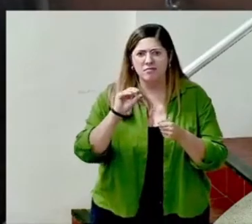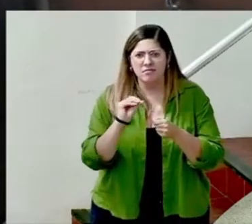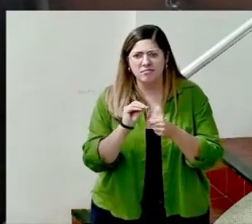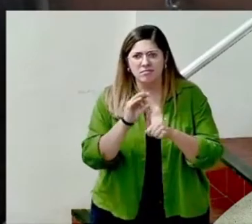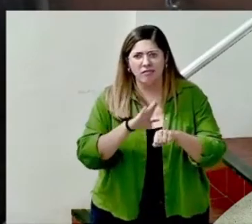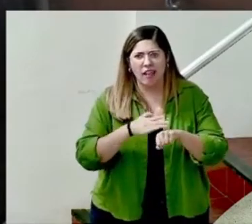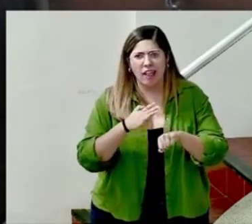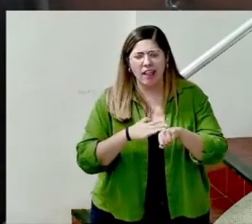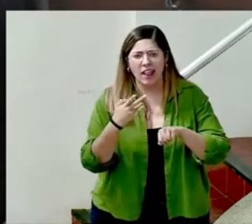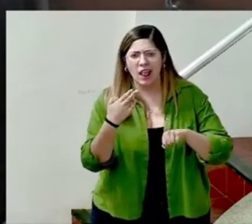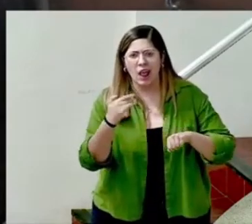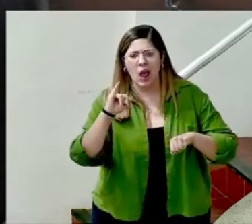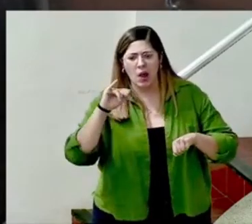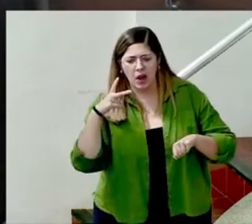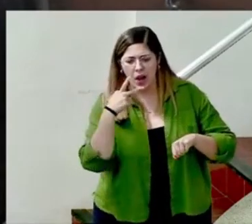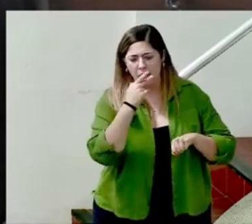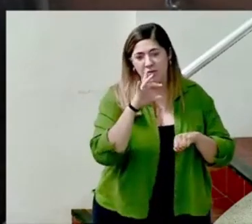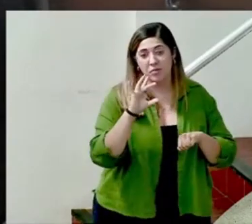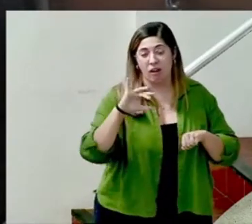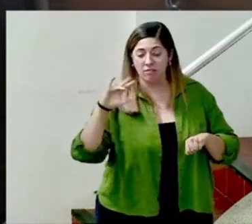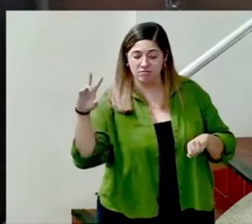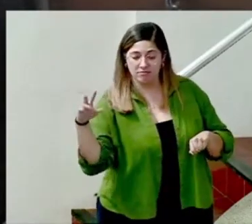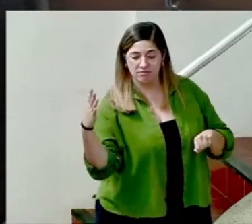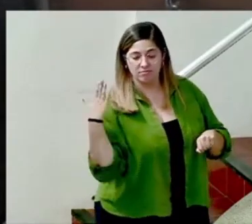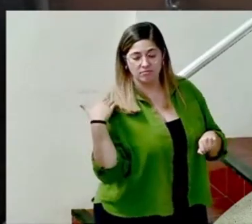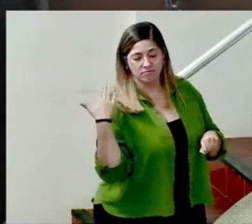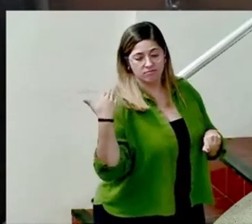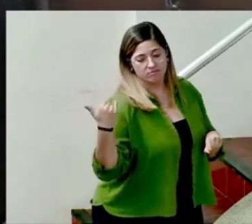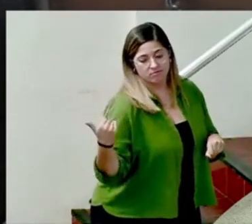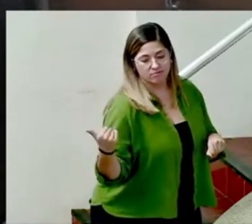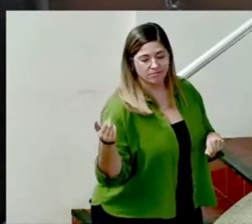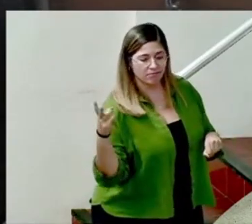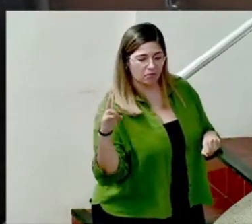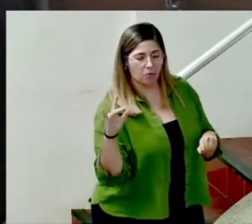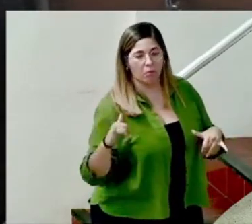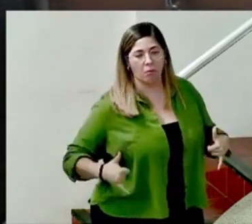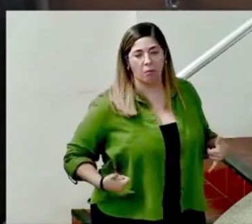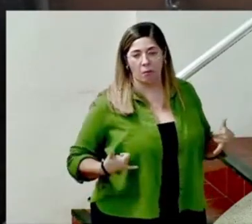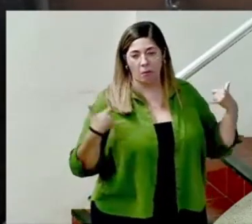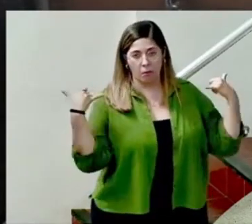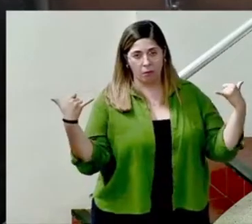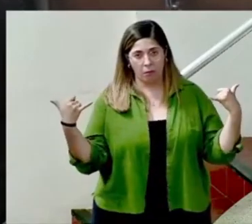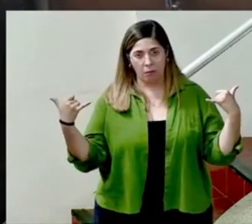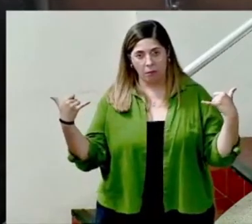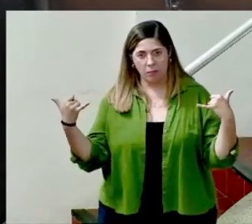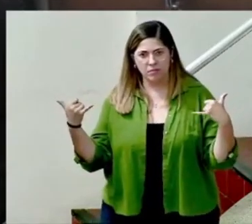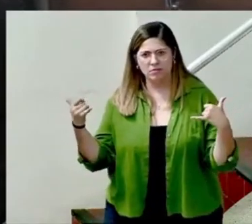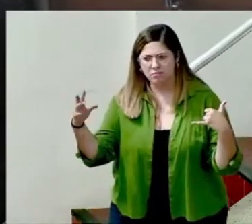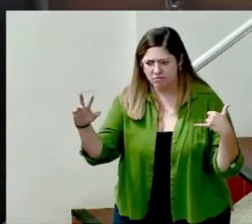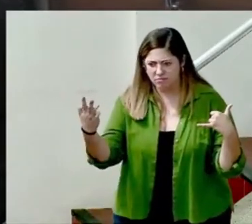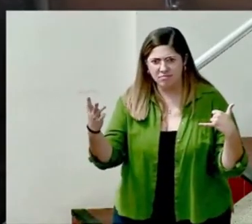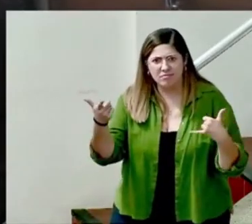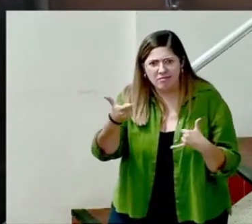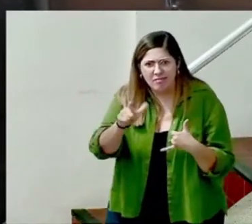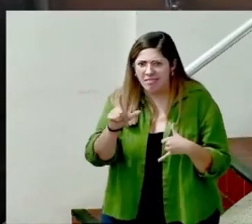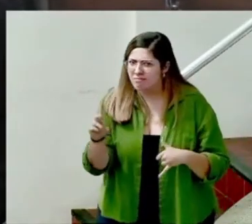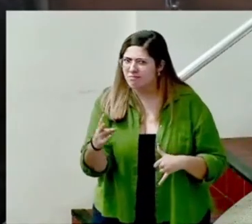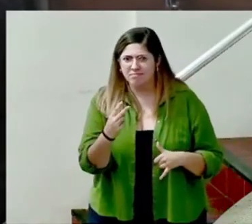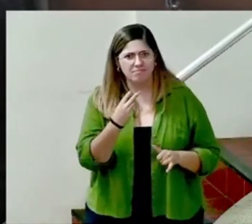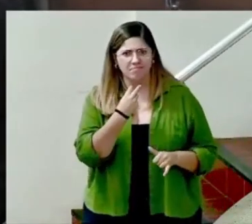eles possam ser louvados, vistos e elogiados. Não sejam como